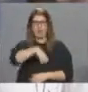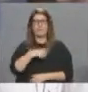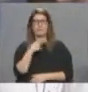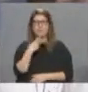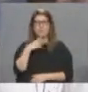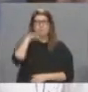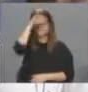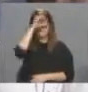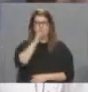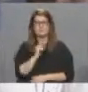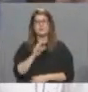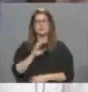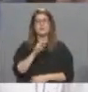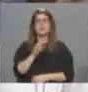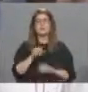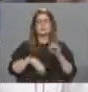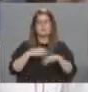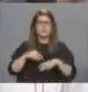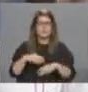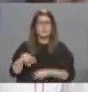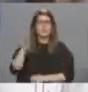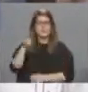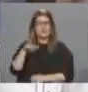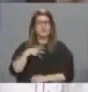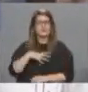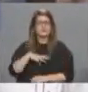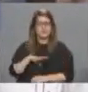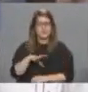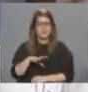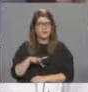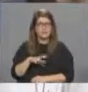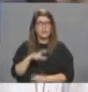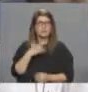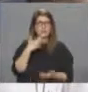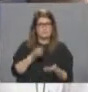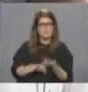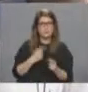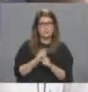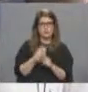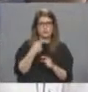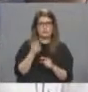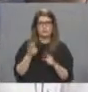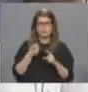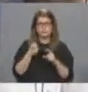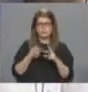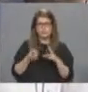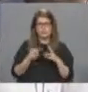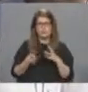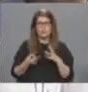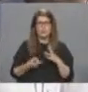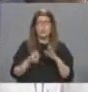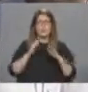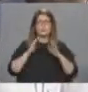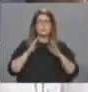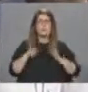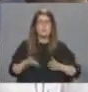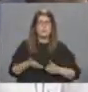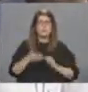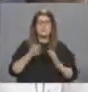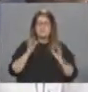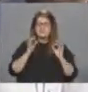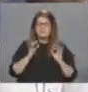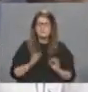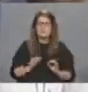E aquilo que nós pretendemos e aquilo que o PSD pretende é realmente, pelas razões apresentadas, seja feita, de uma vez por todas,